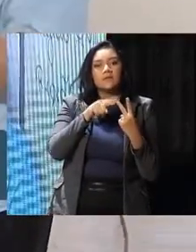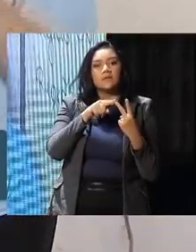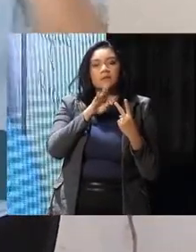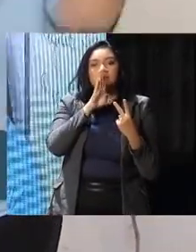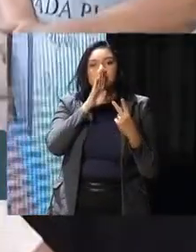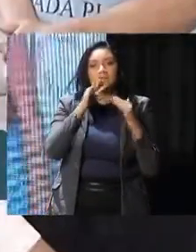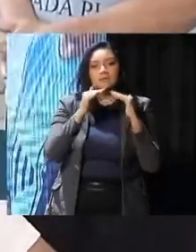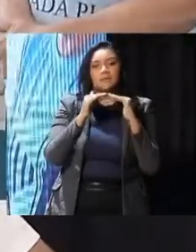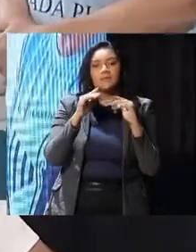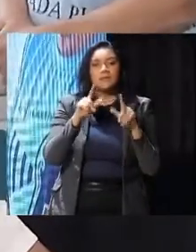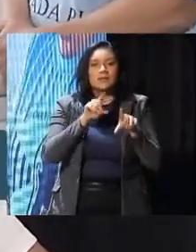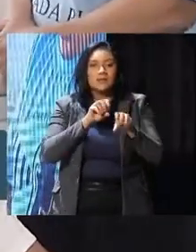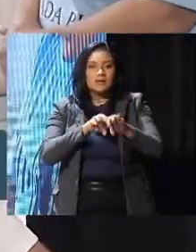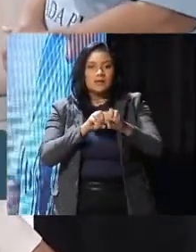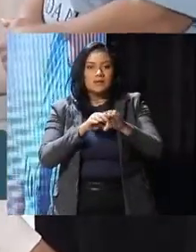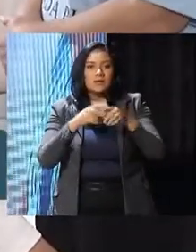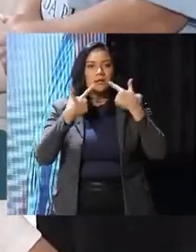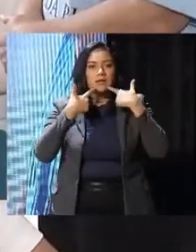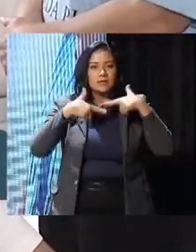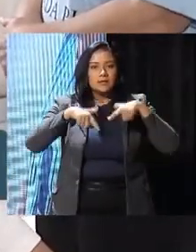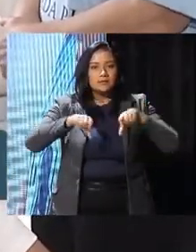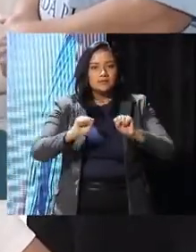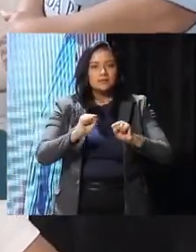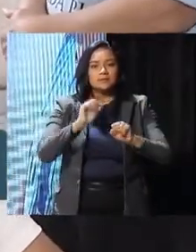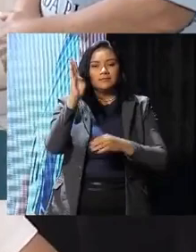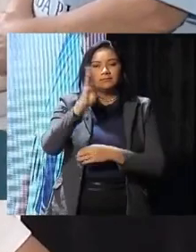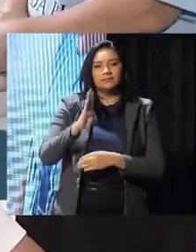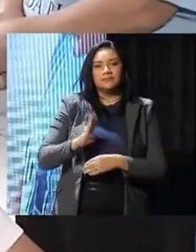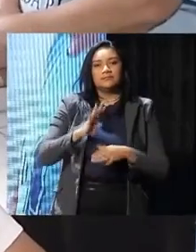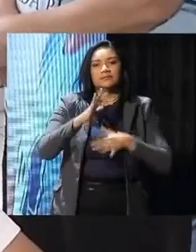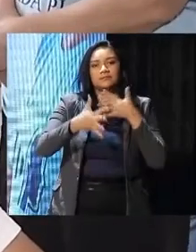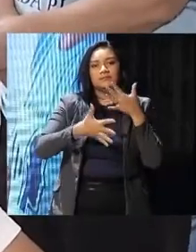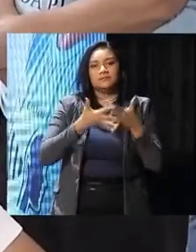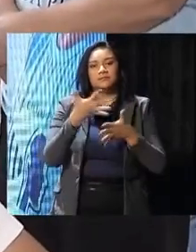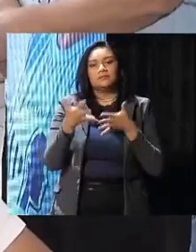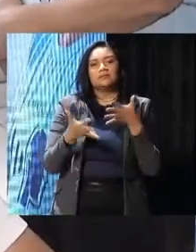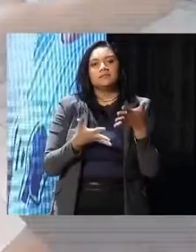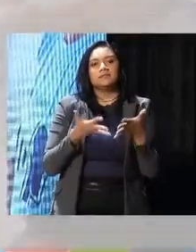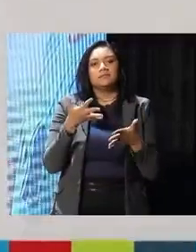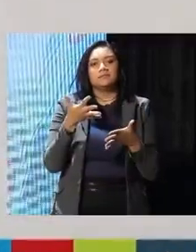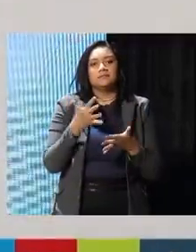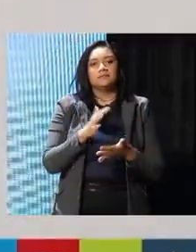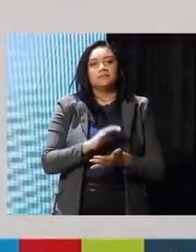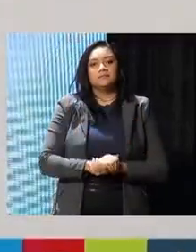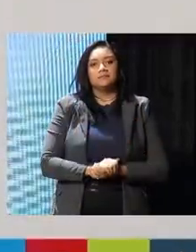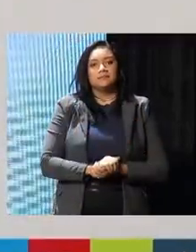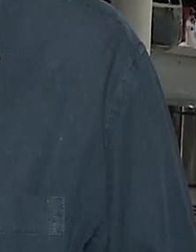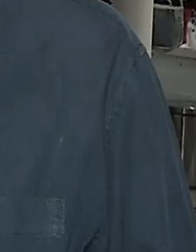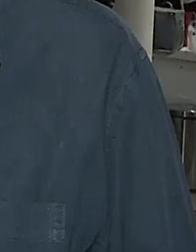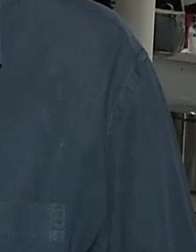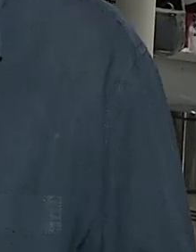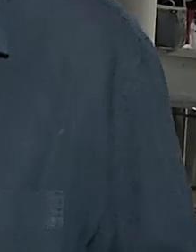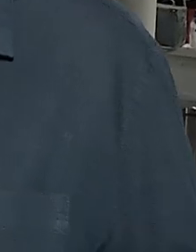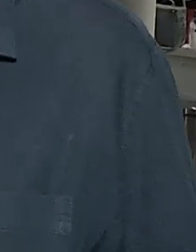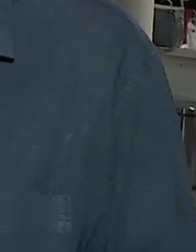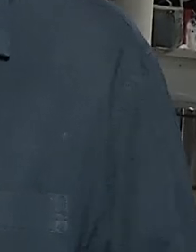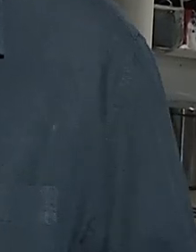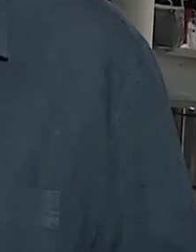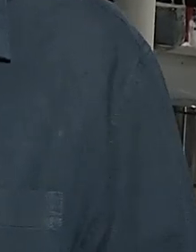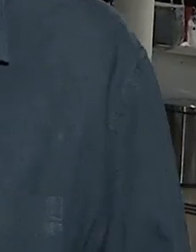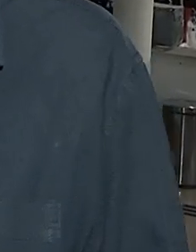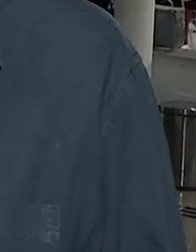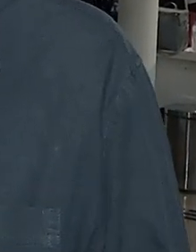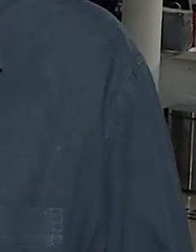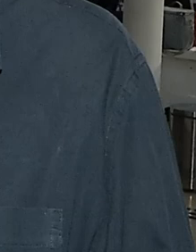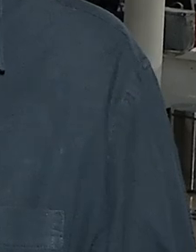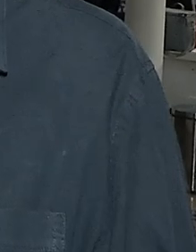e Portal Mailon news.com no T 18 projetos serão apresentados nós a gente tem a cultura a